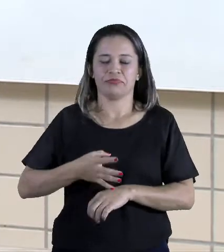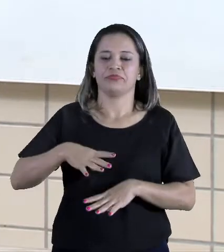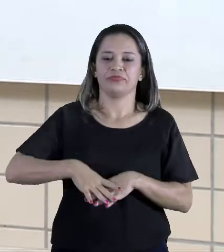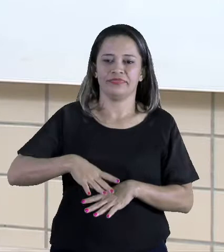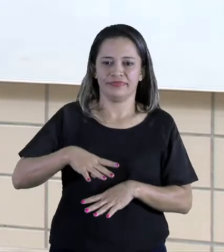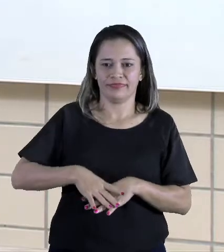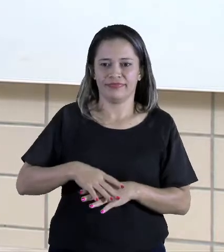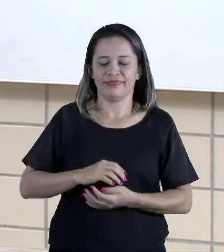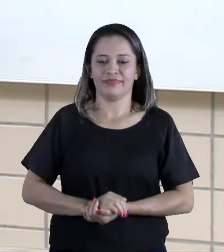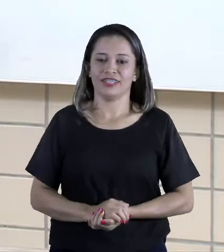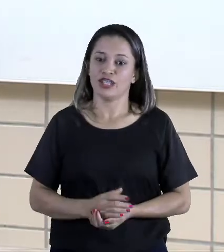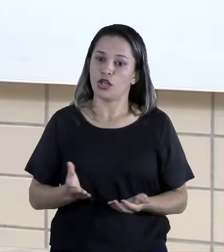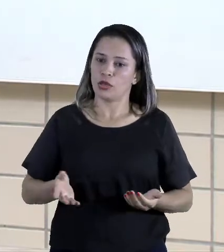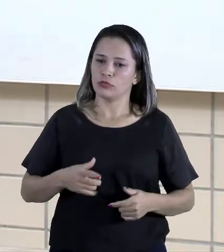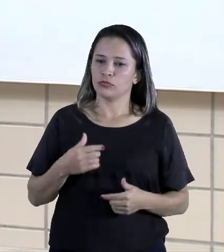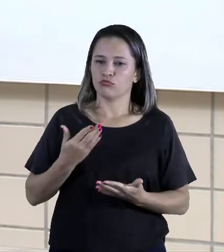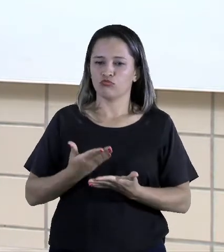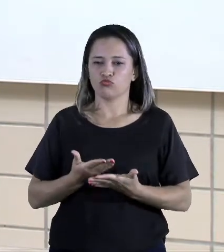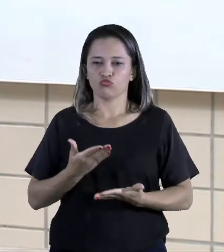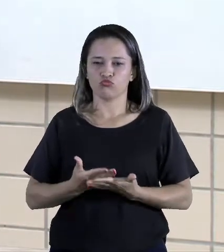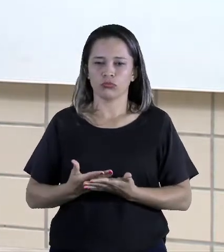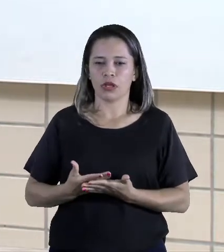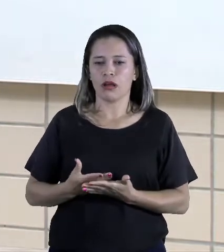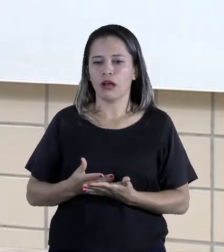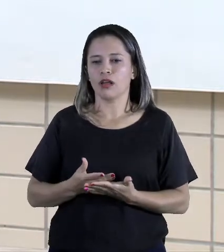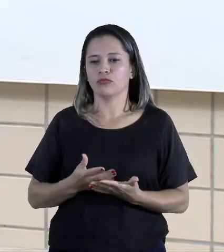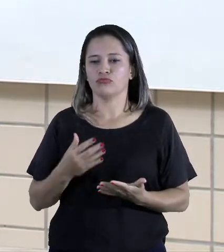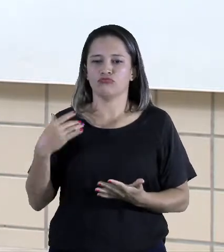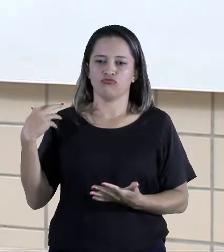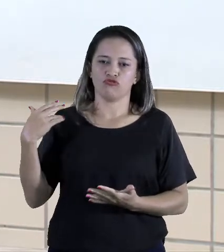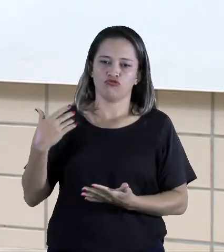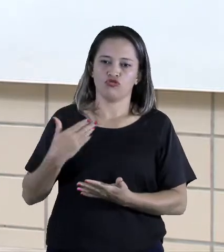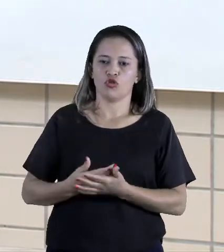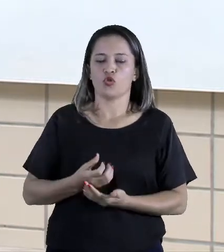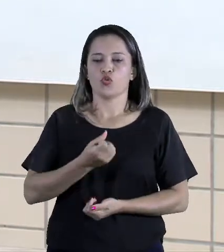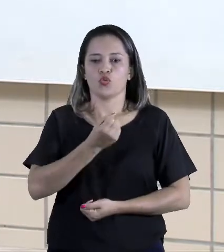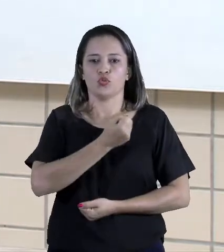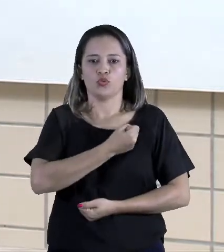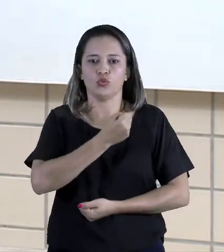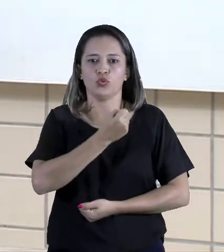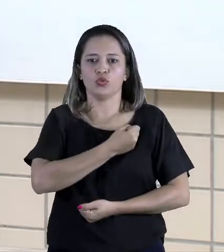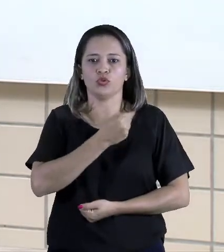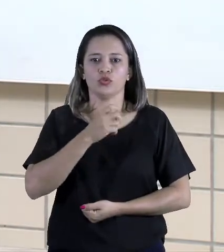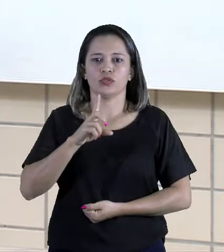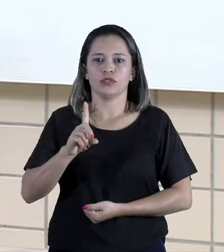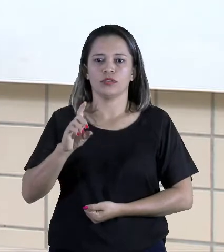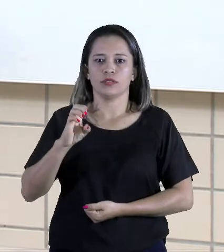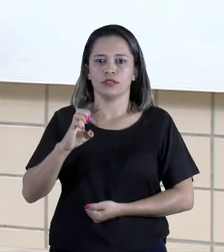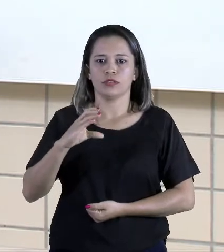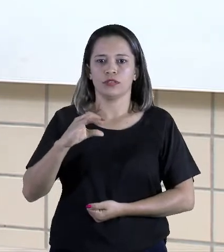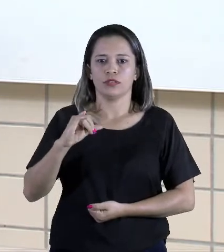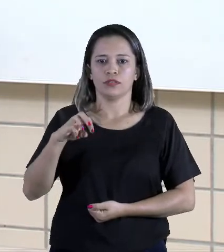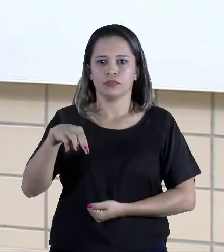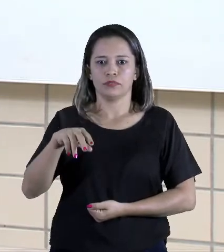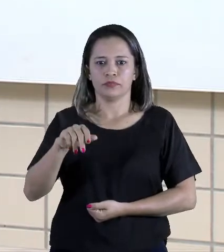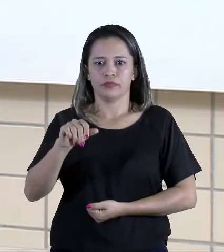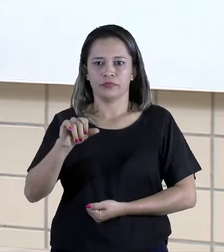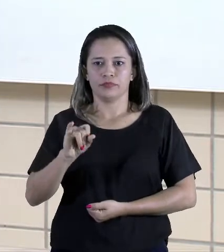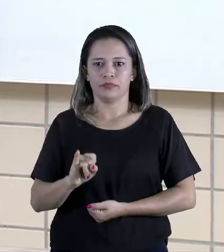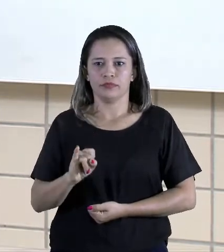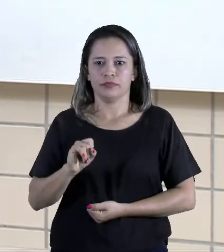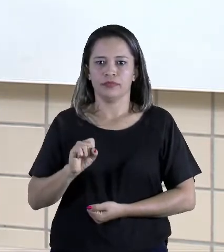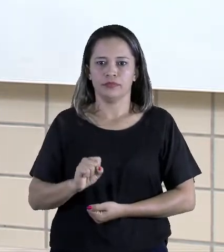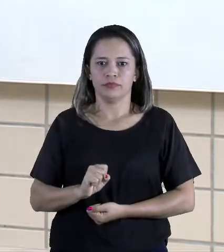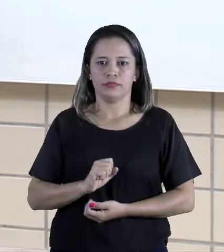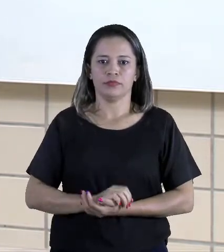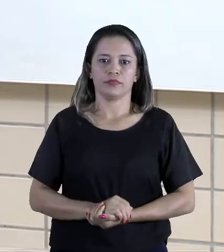matemática, e estamos trabalhando esses dias com os números decimais. Hoje é a nossa 22ª aula e